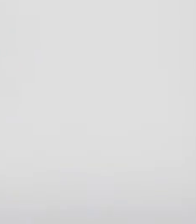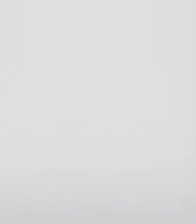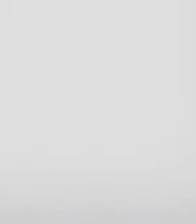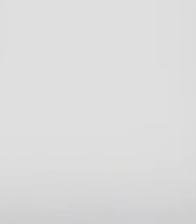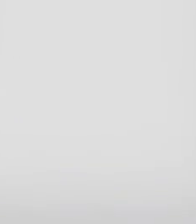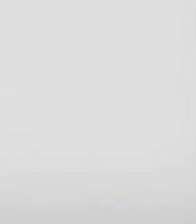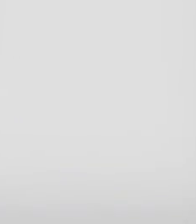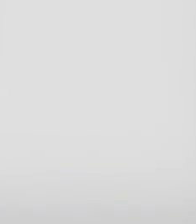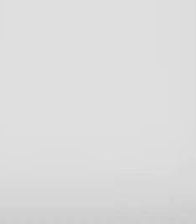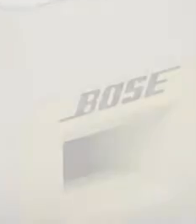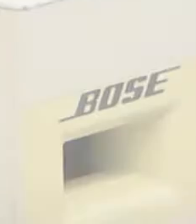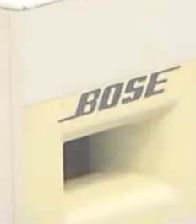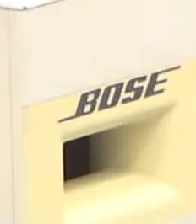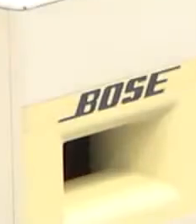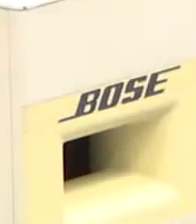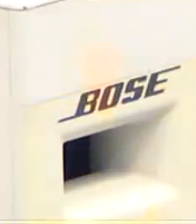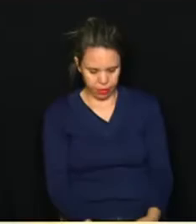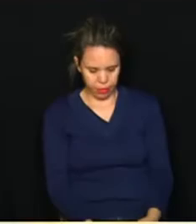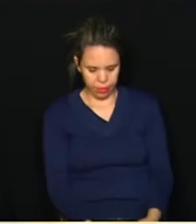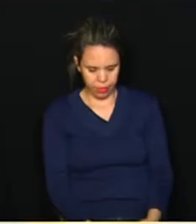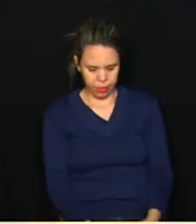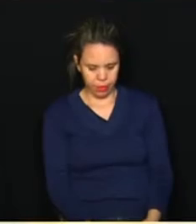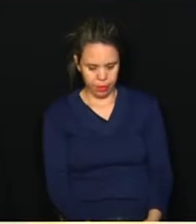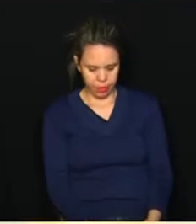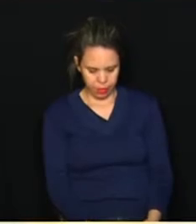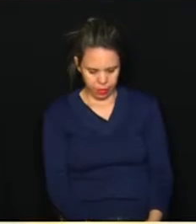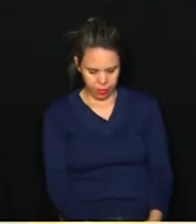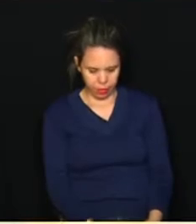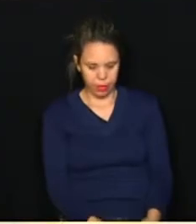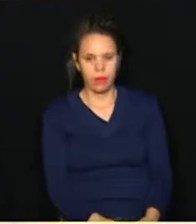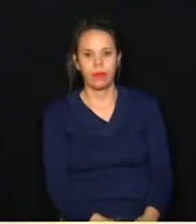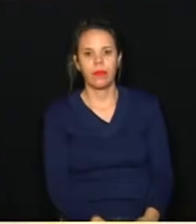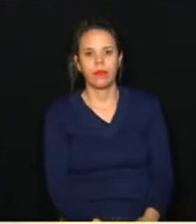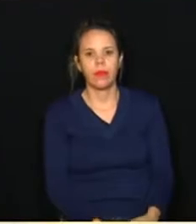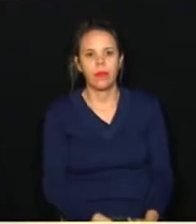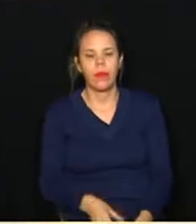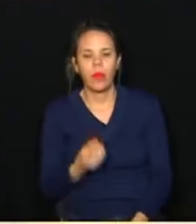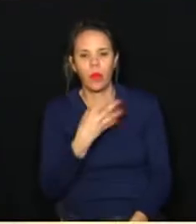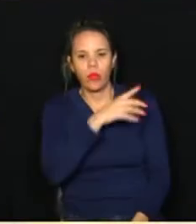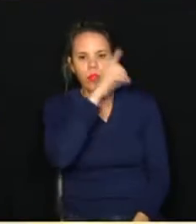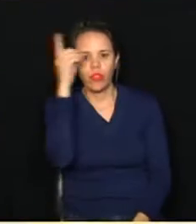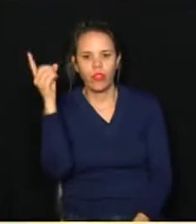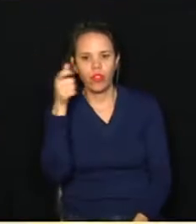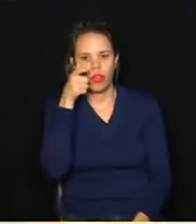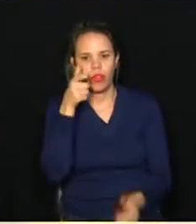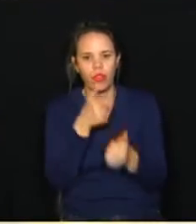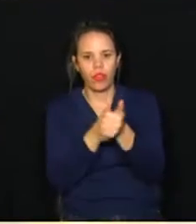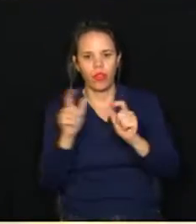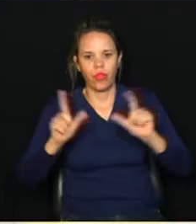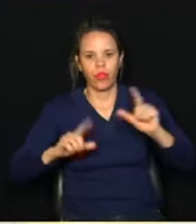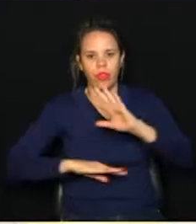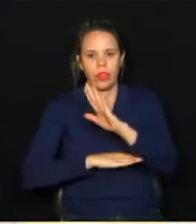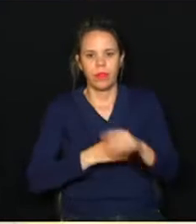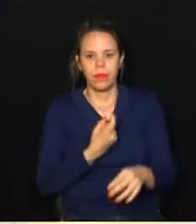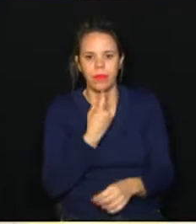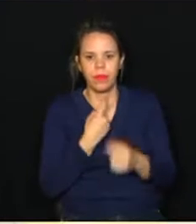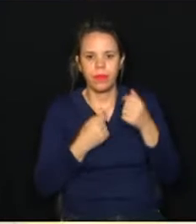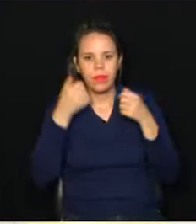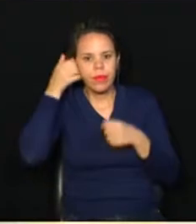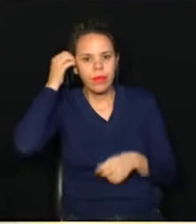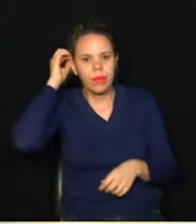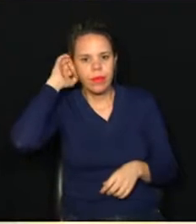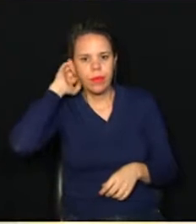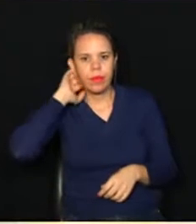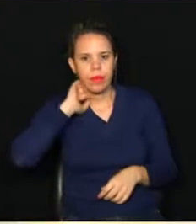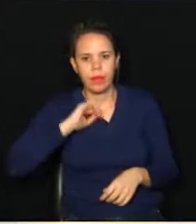TV Câmara, Campinas. Muito bom dia para você que acompanha a TV Câmara Campinas. Ao vivo, nós